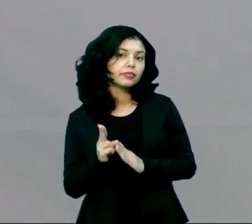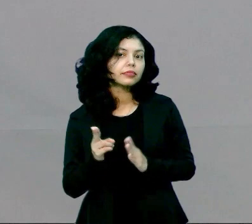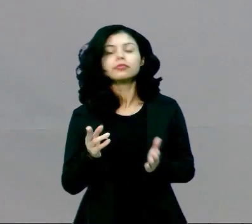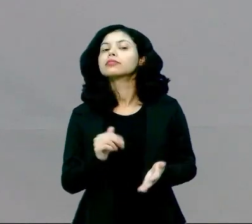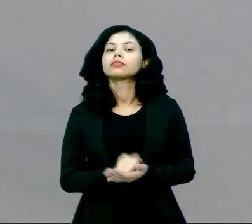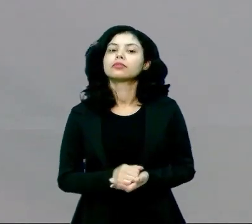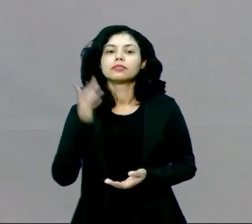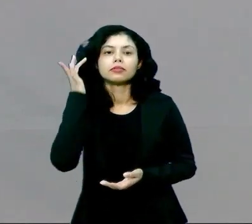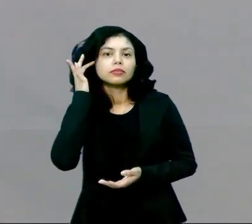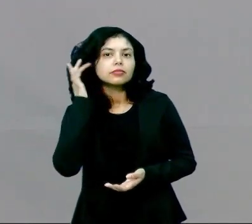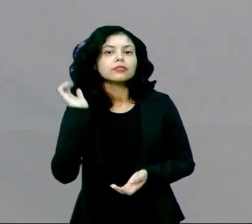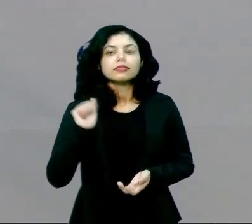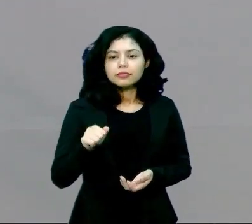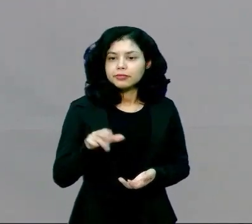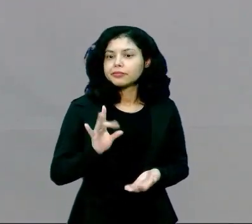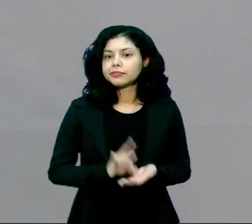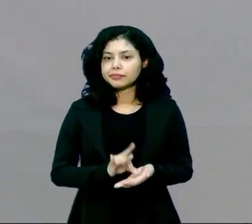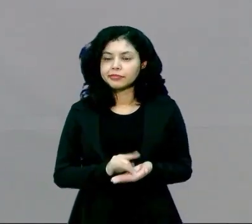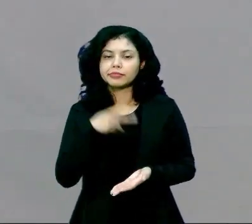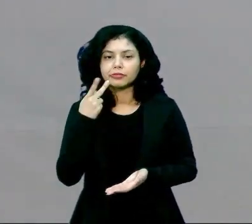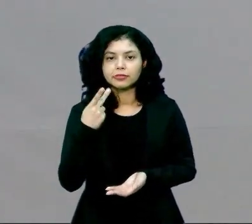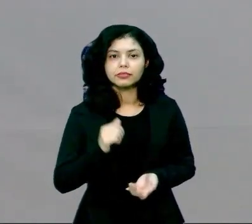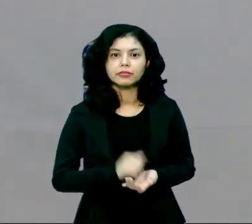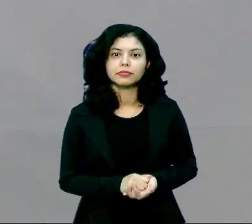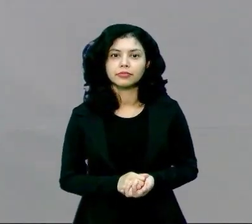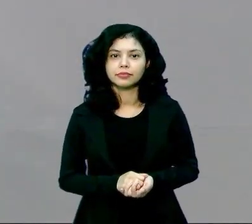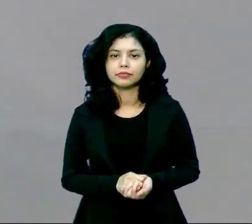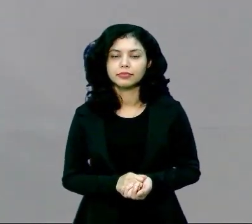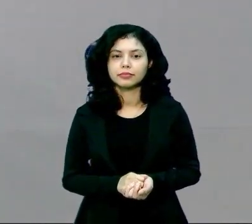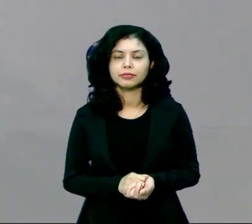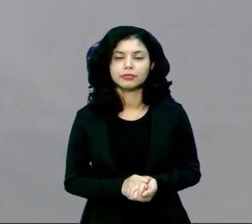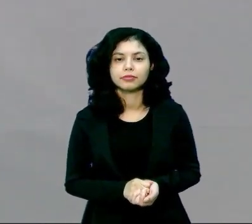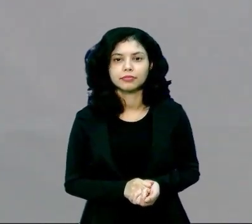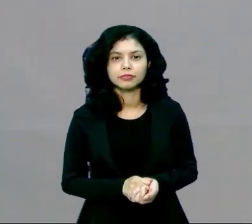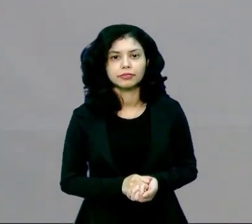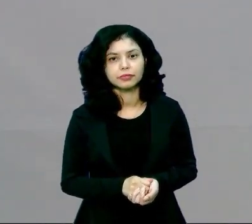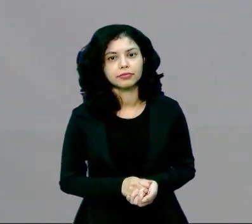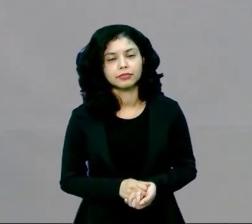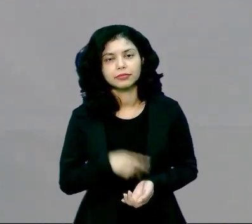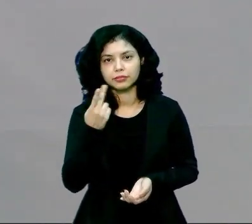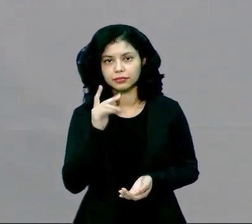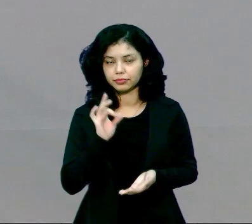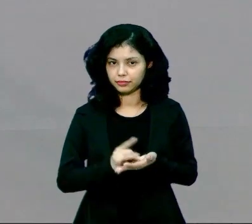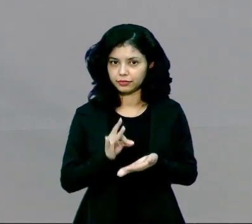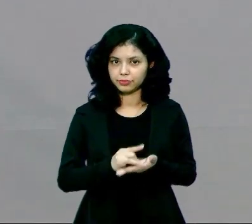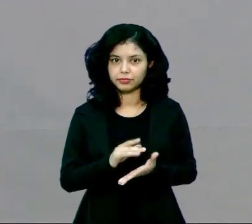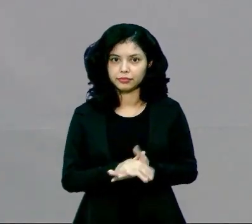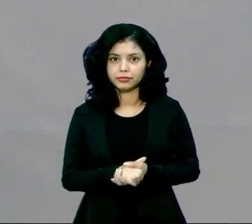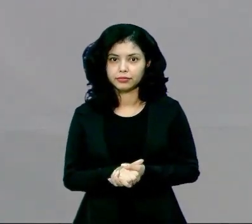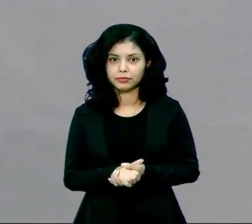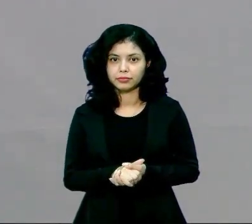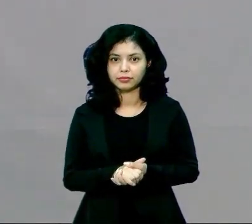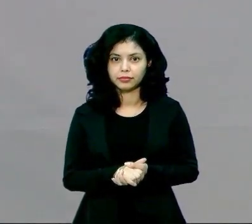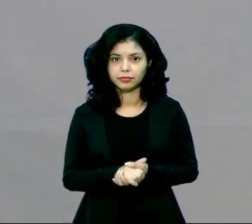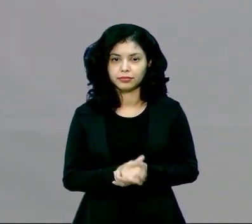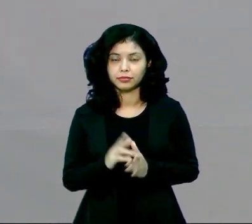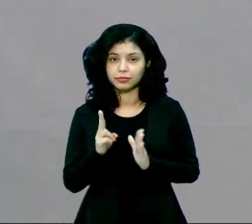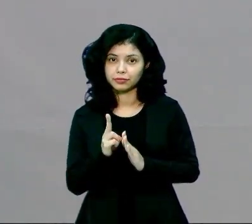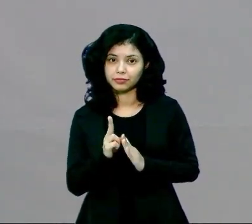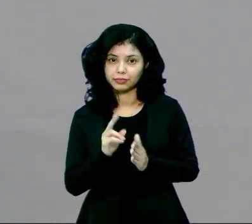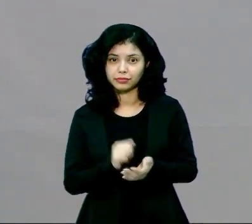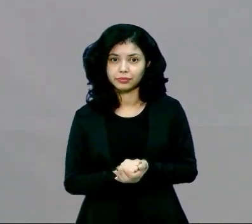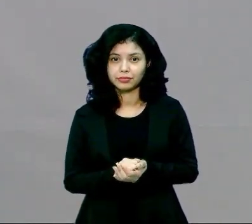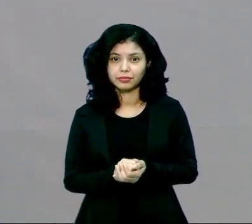nativos vão achar realmente que eu estou dizendo a verdade e quando começar o eclipse eles vão ver que eu estou dizendo a verdade. Só que o que os nativos